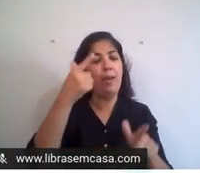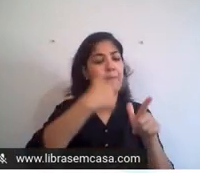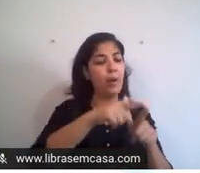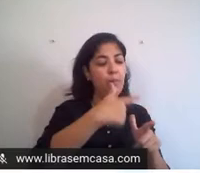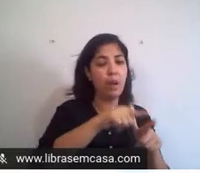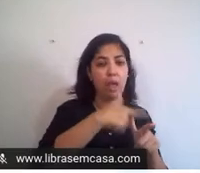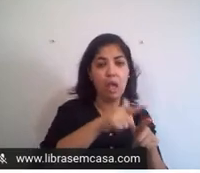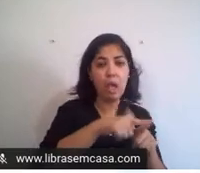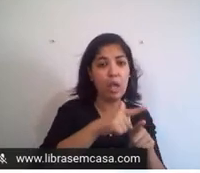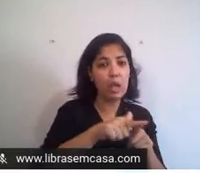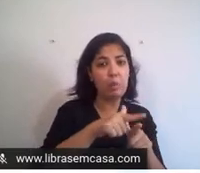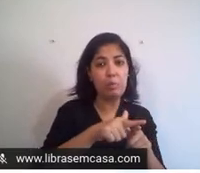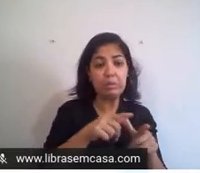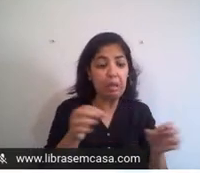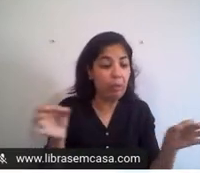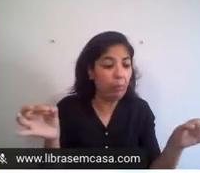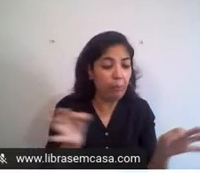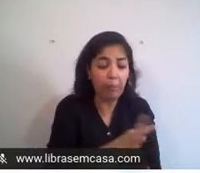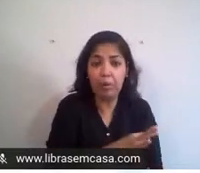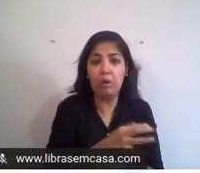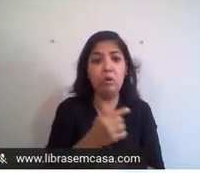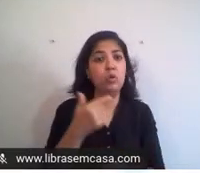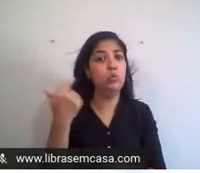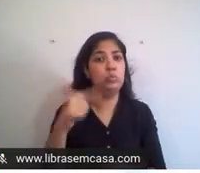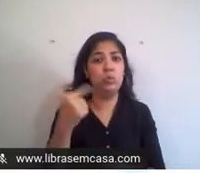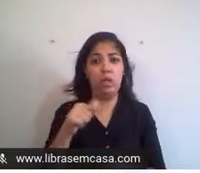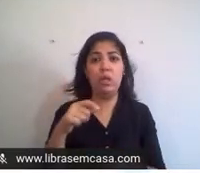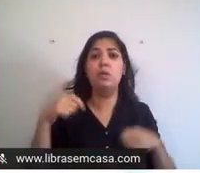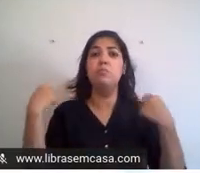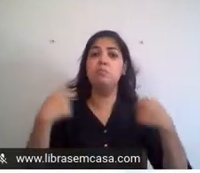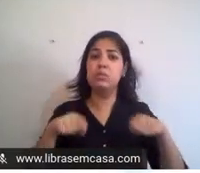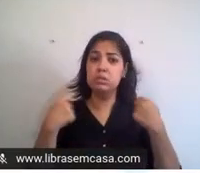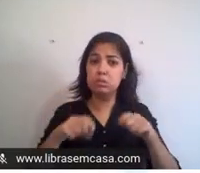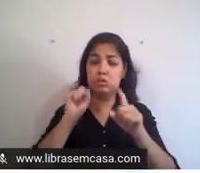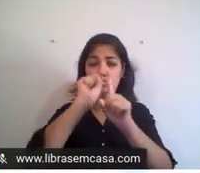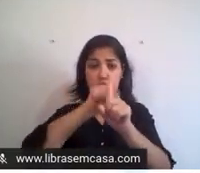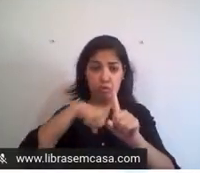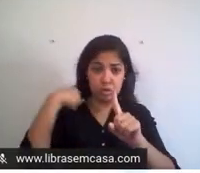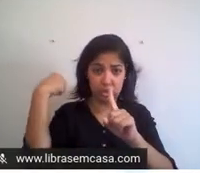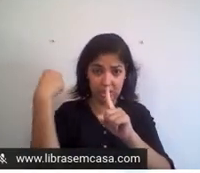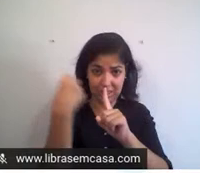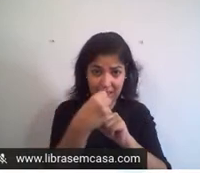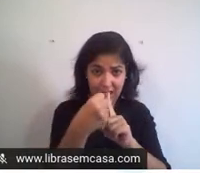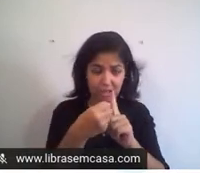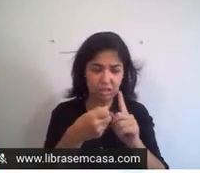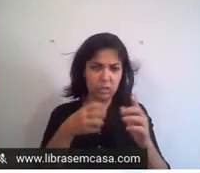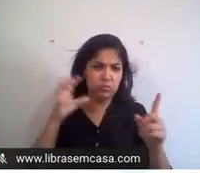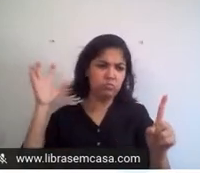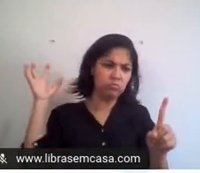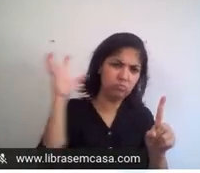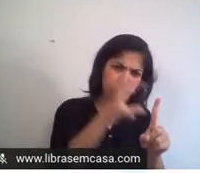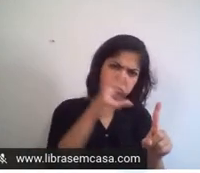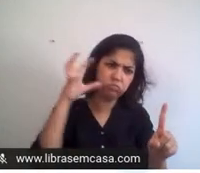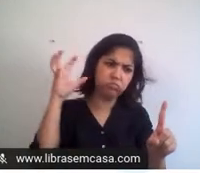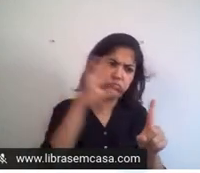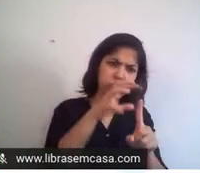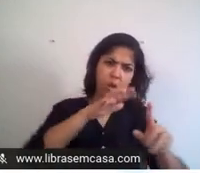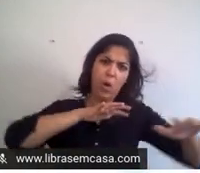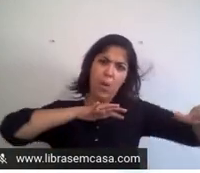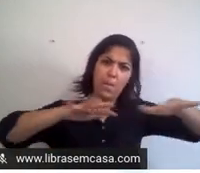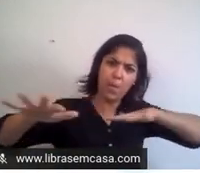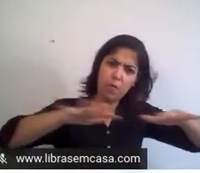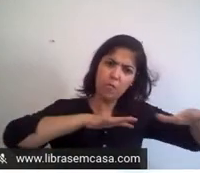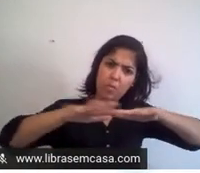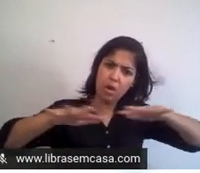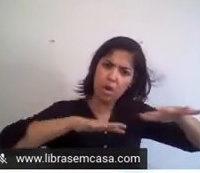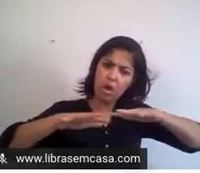para isso ainda, isso vai ter que ser construído pela sociedade através de pressão, através de movimento de jovens, por